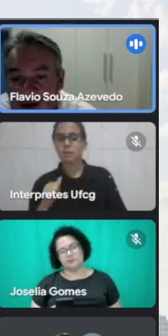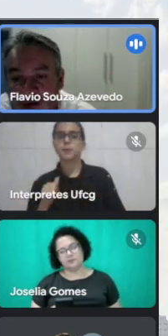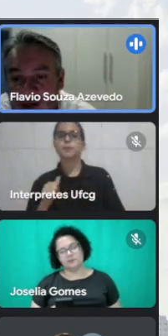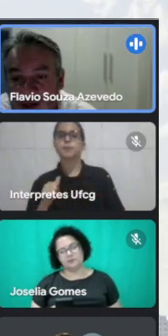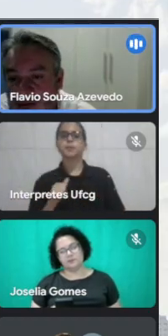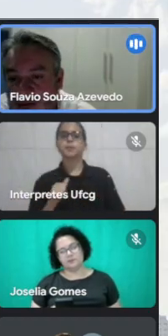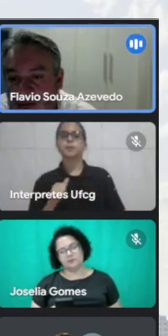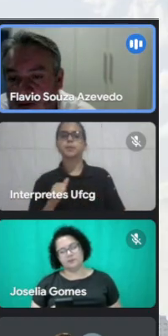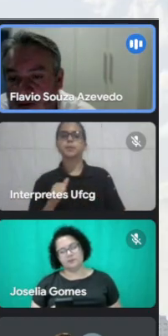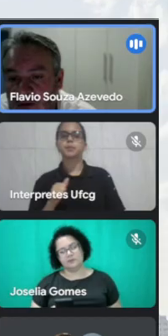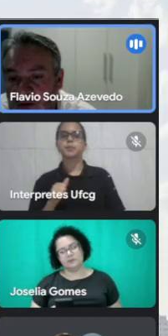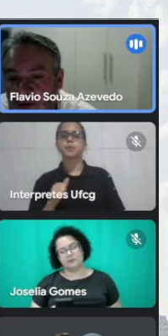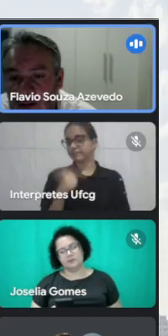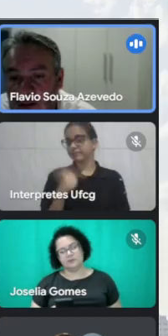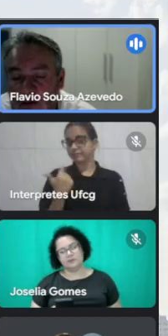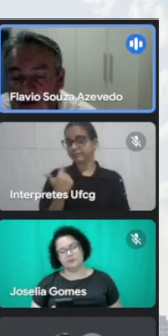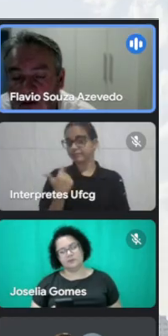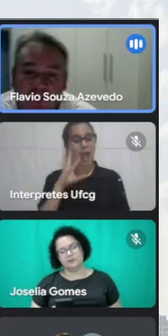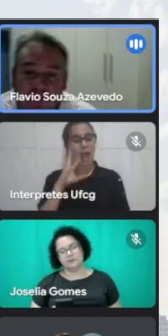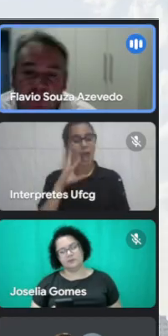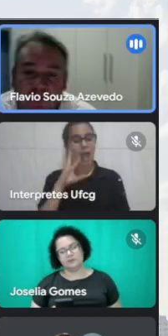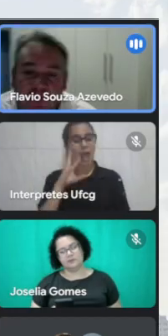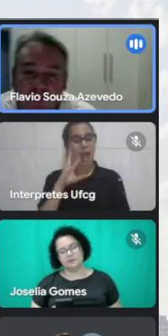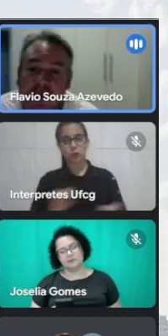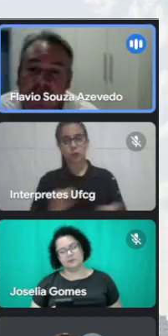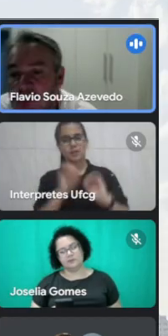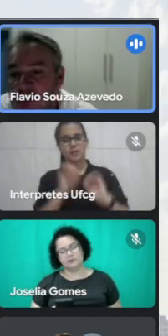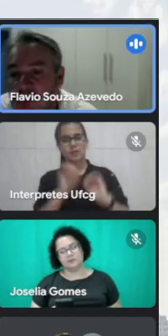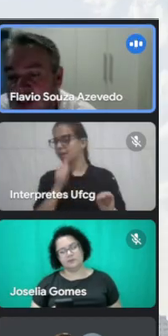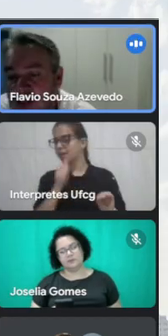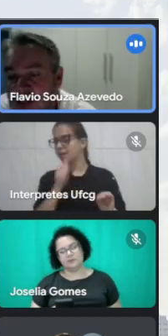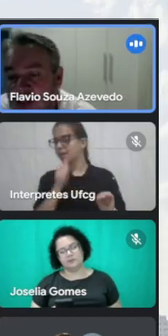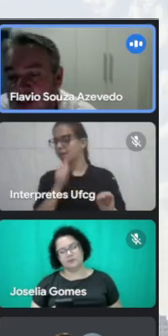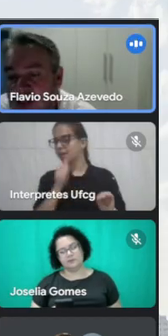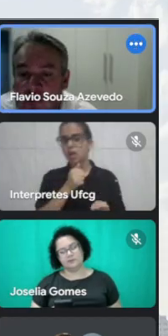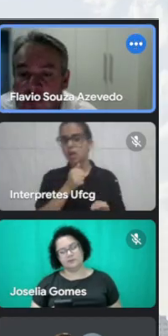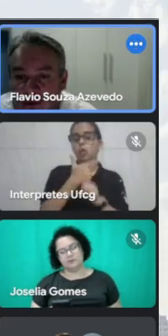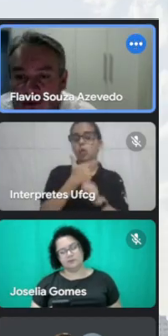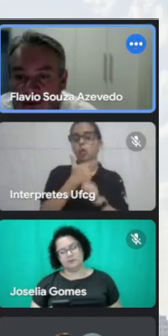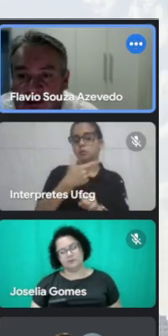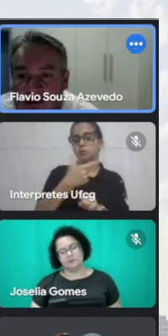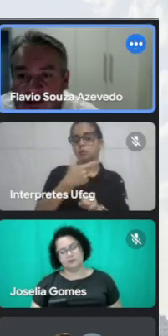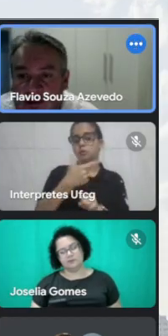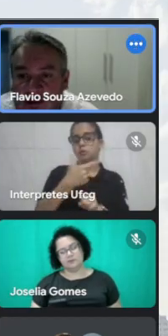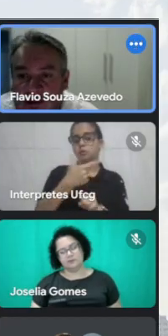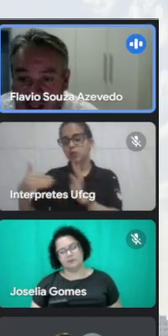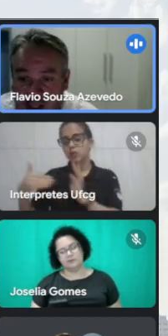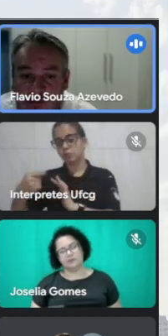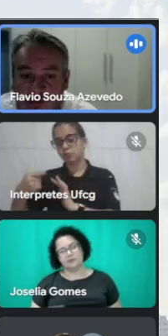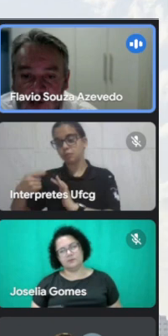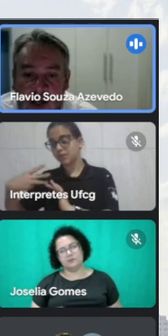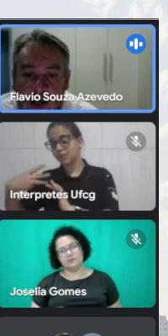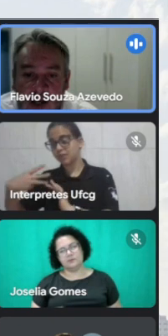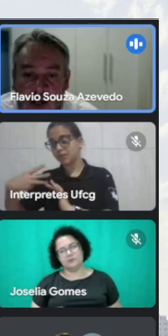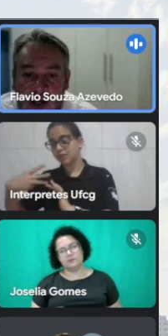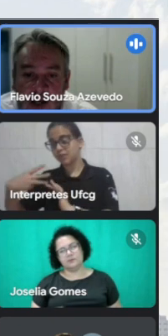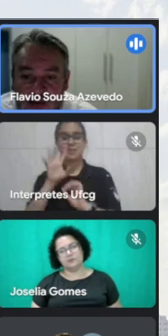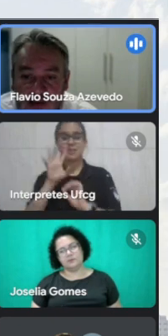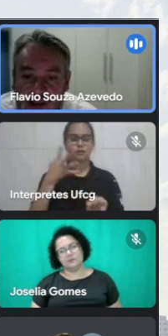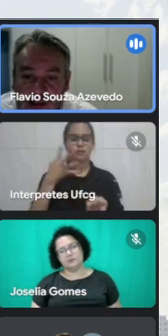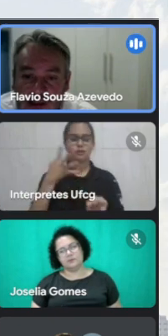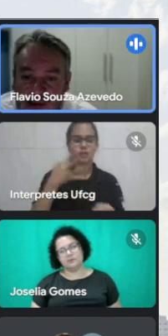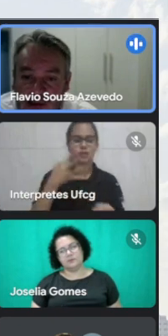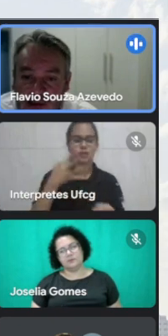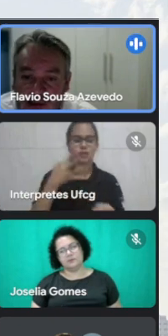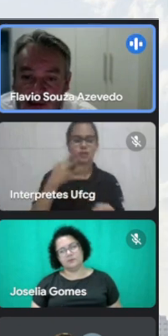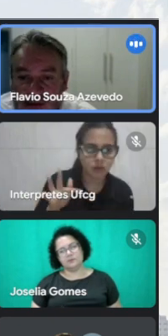não estava resolvendo ainda, né, entre 22 e 23, desse jardim de Cafubá, não estava resolvendo